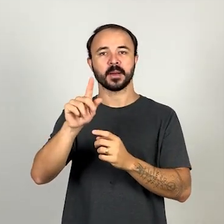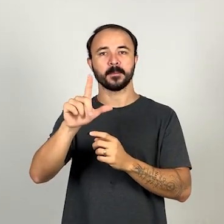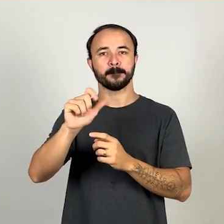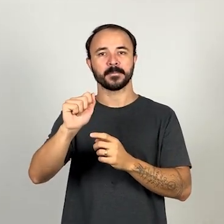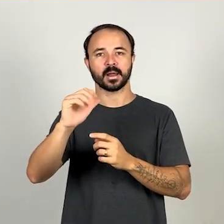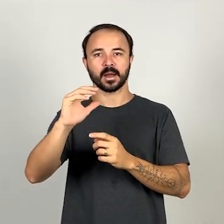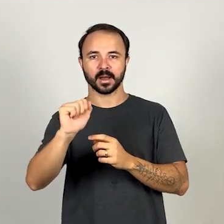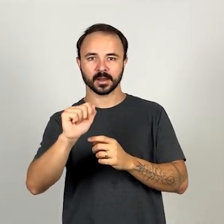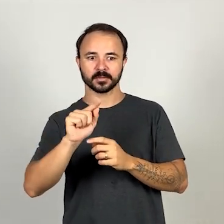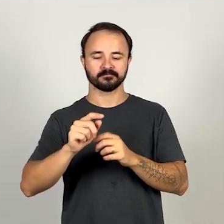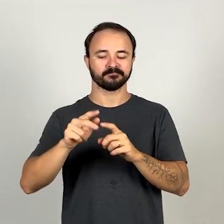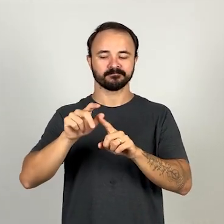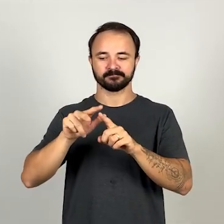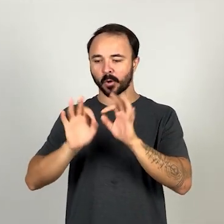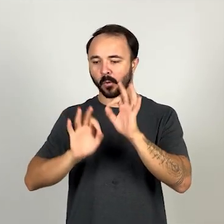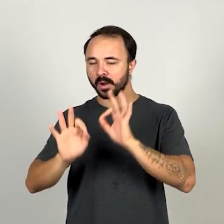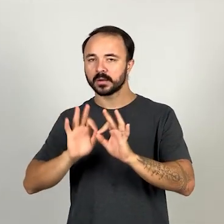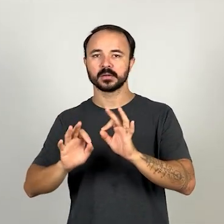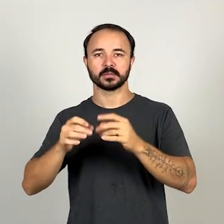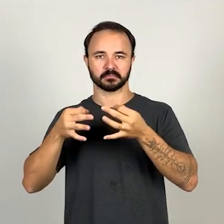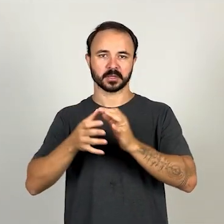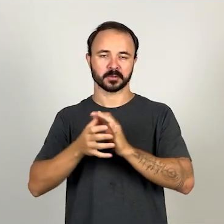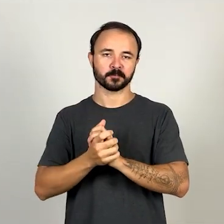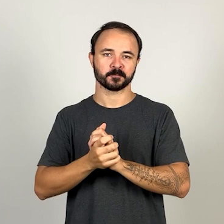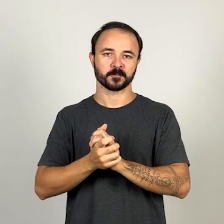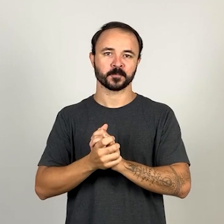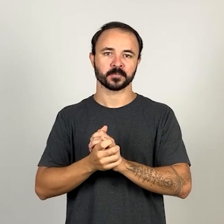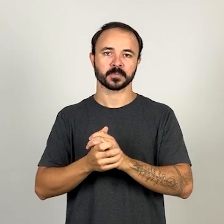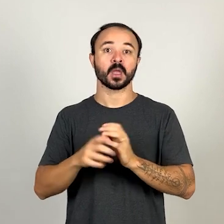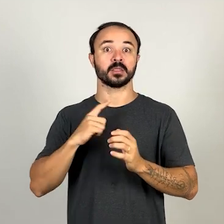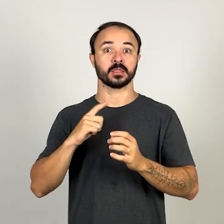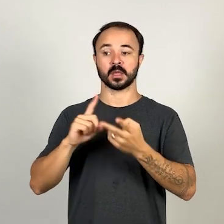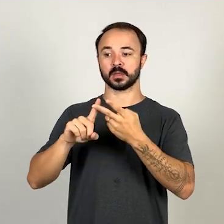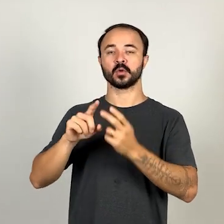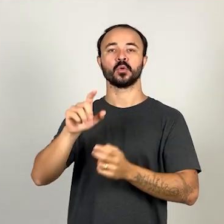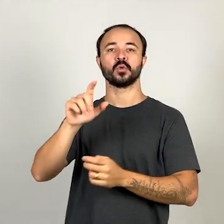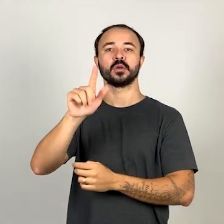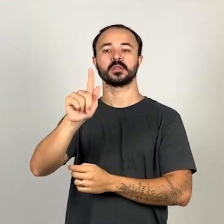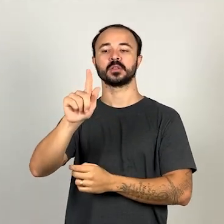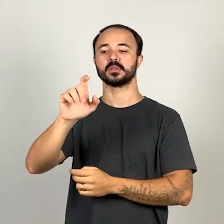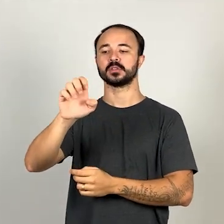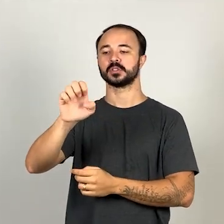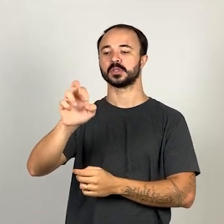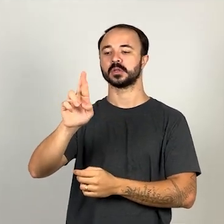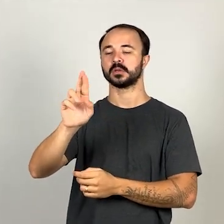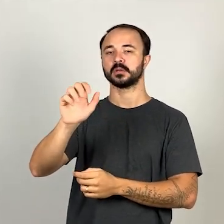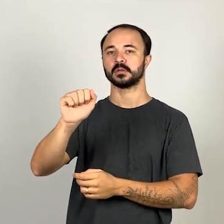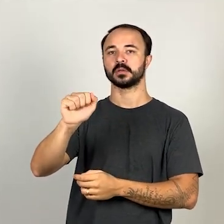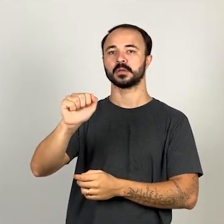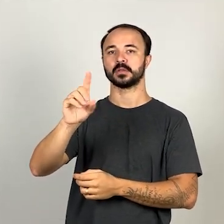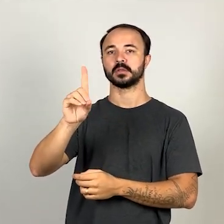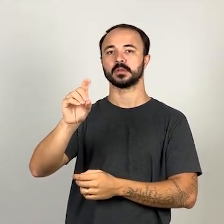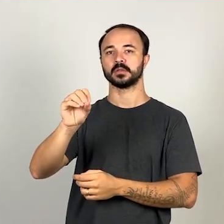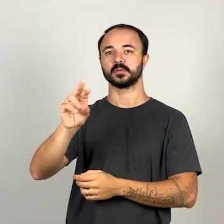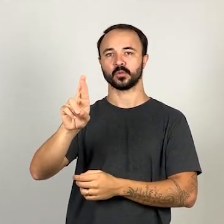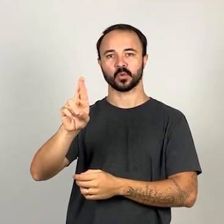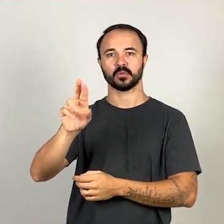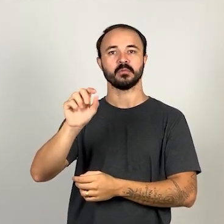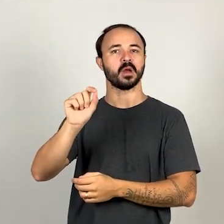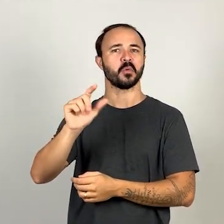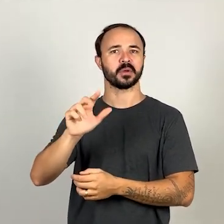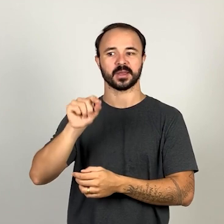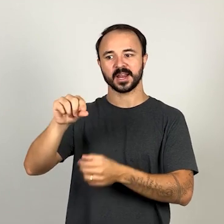primeiro o nosso gerador. E esse gerador, inicialmente, podemos colocar as pilhas.